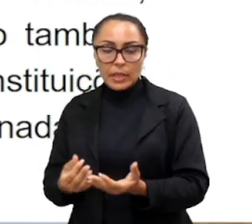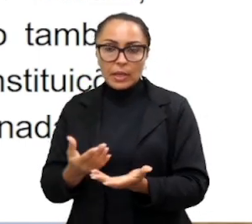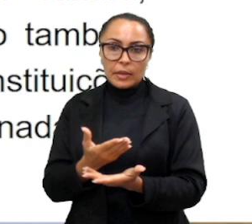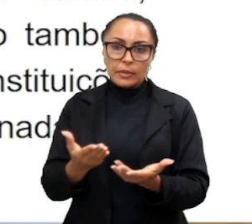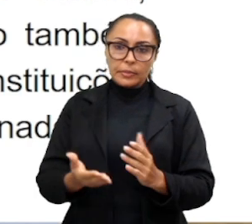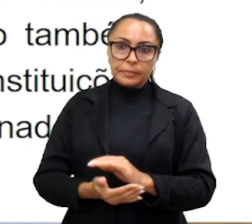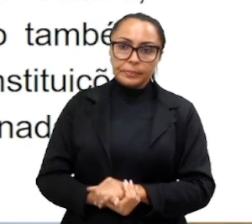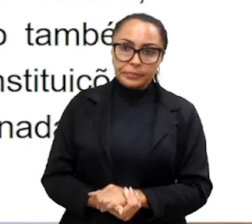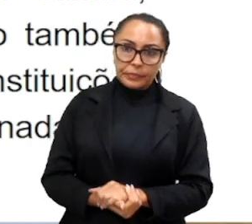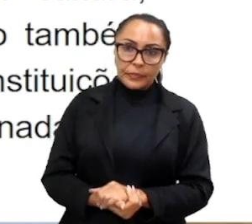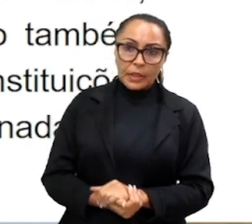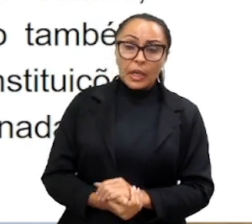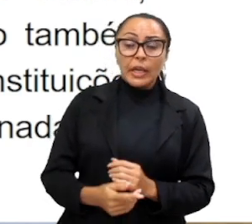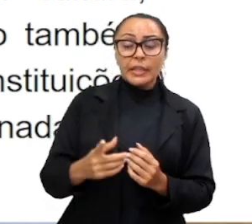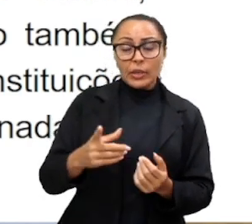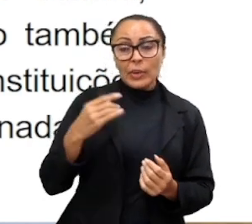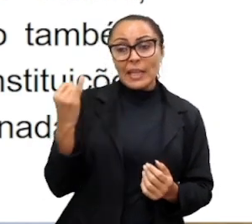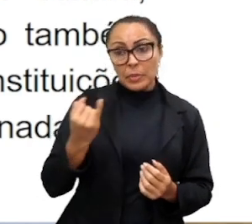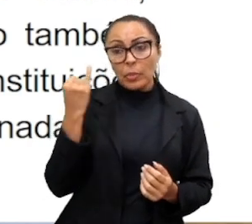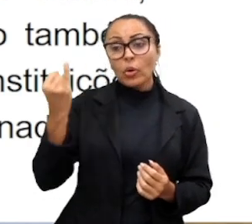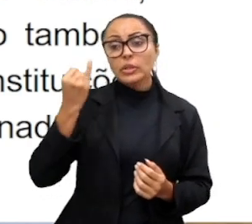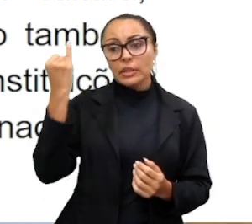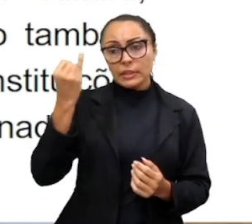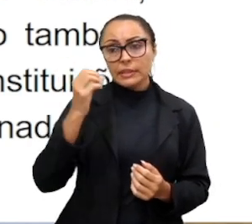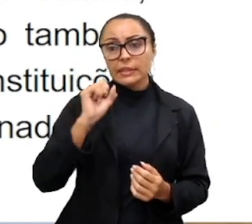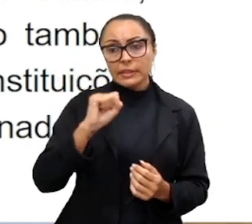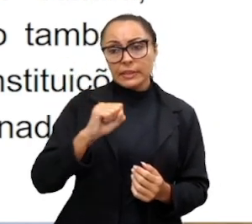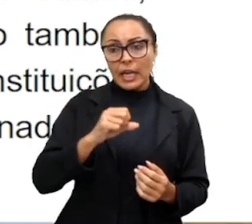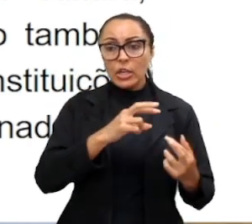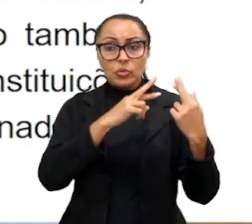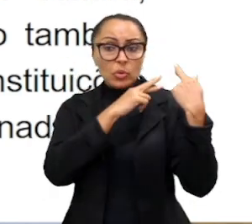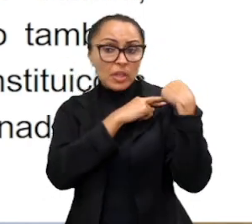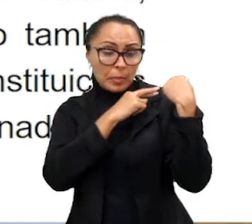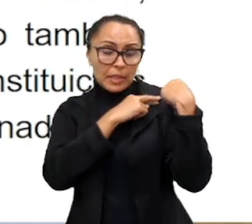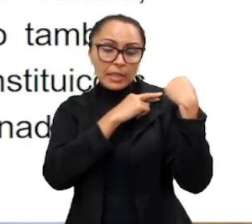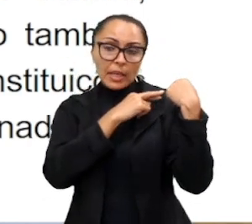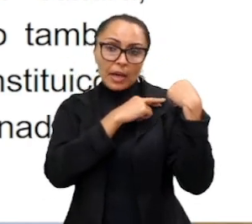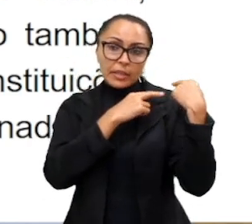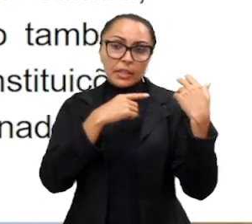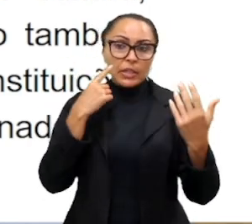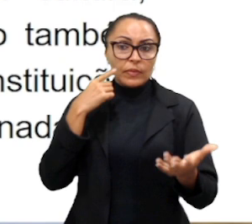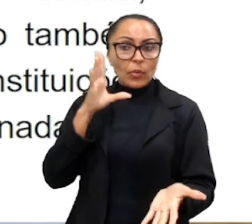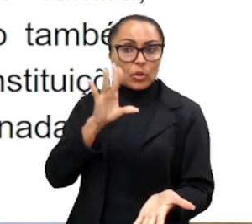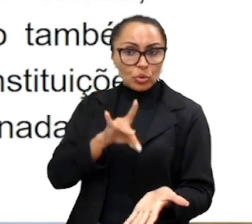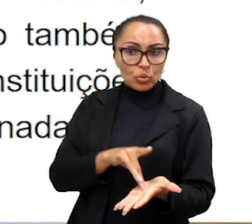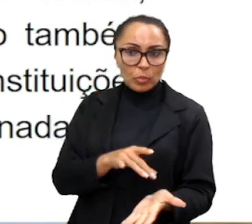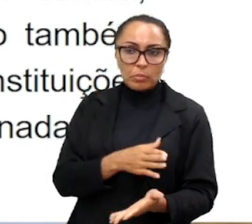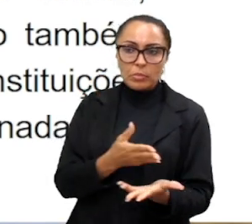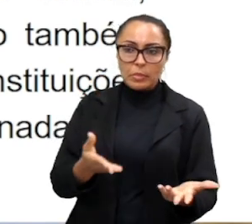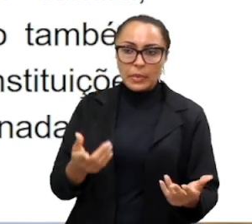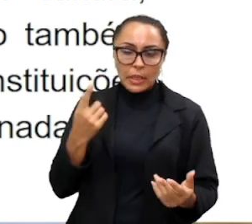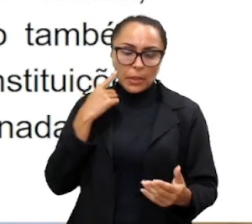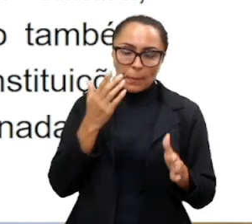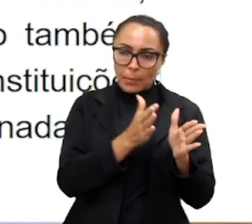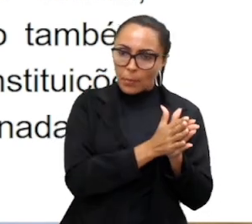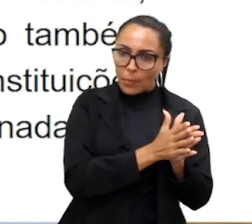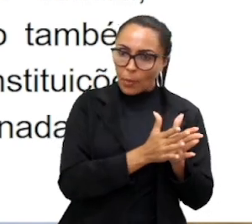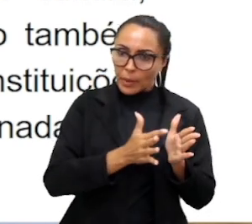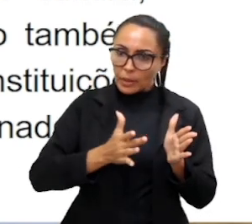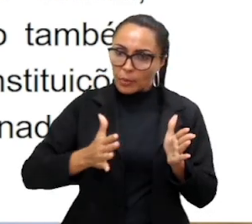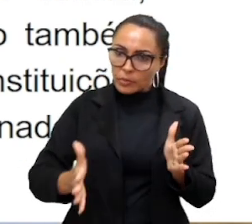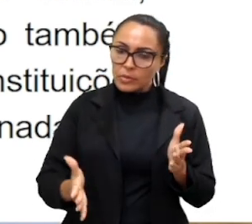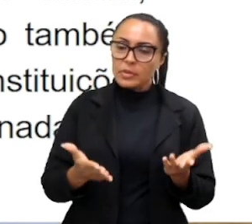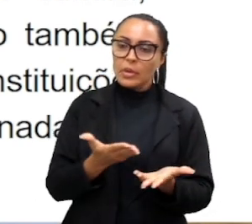é fundamental, né, porque a responsabilidade que ele deve assumir no momento da produção do conteúdo e como